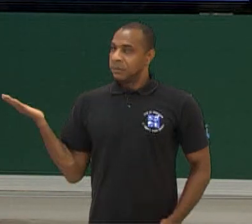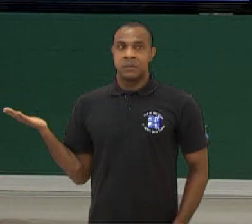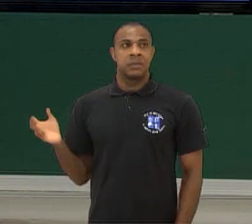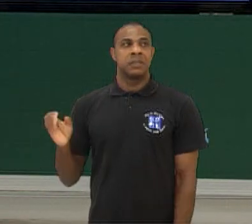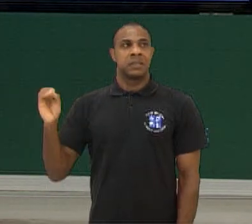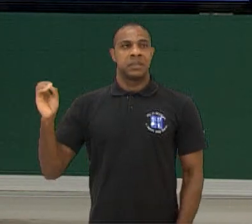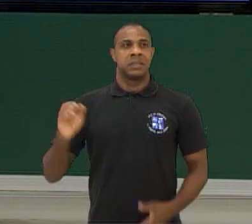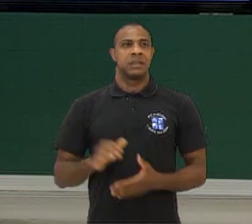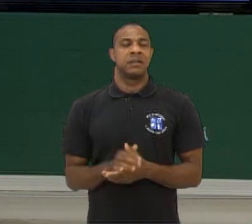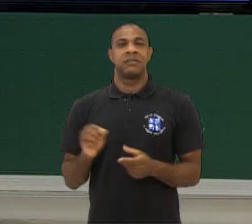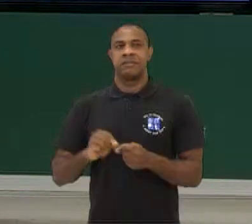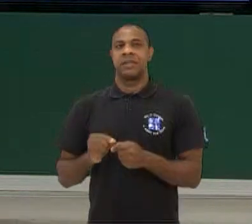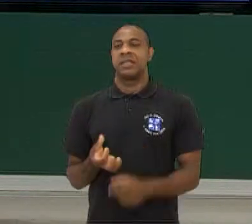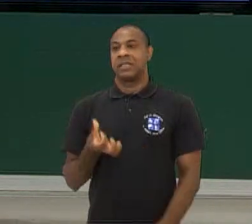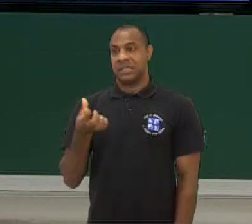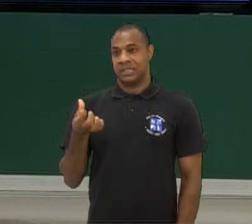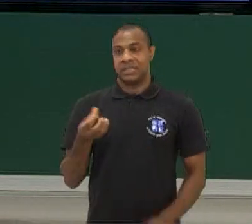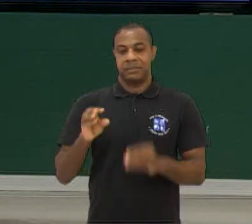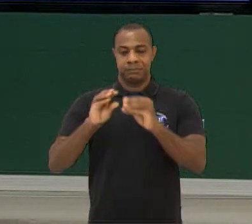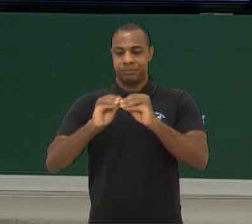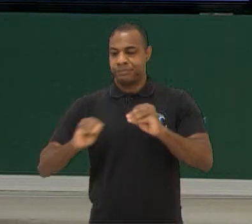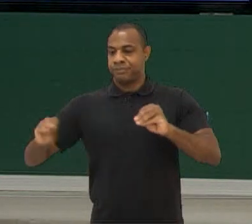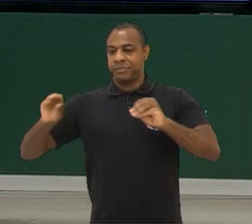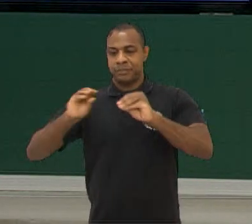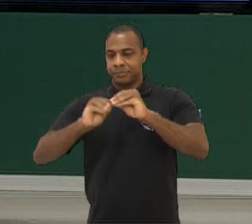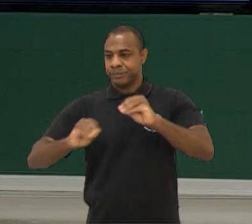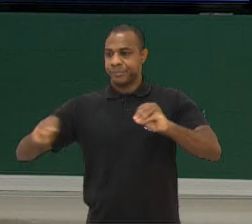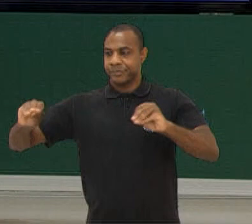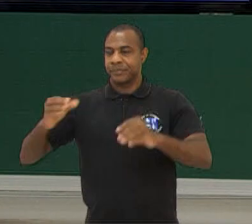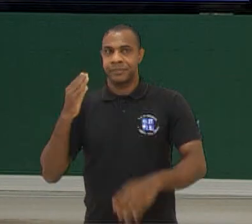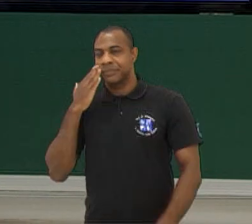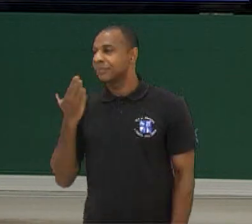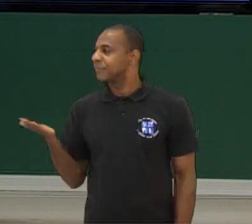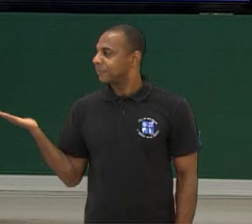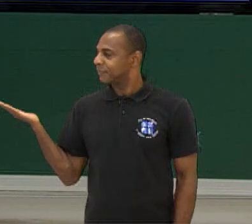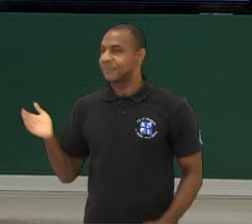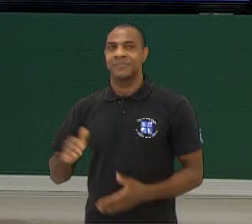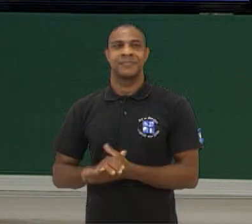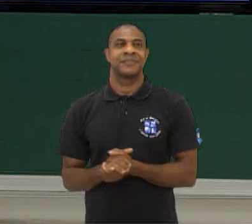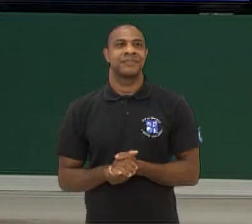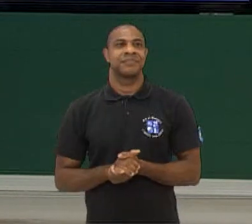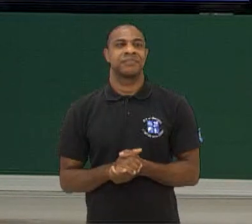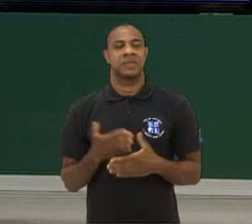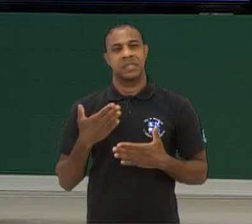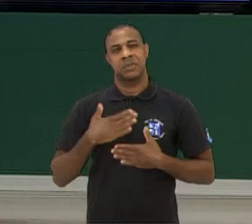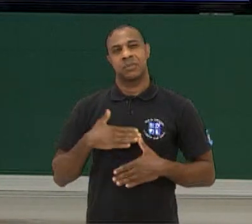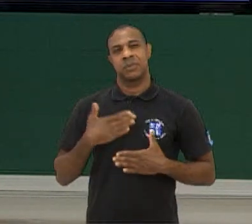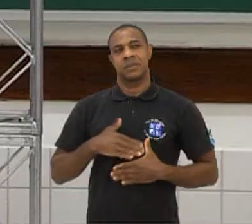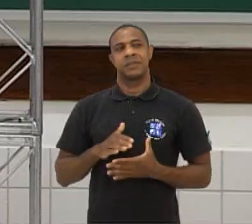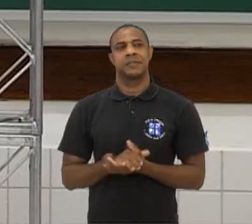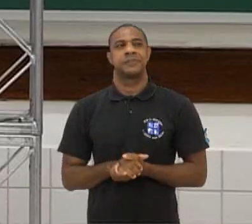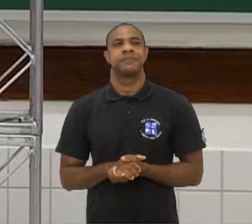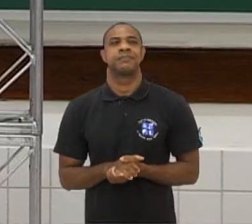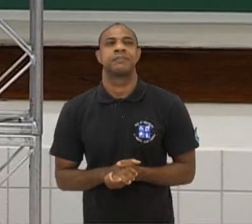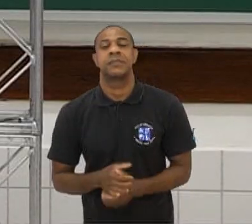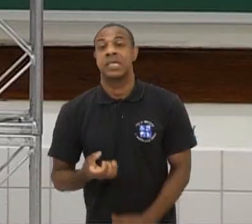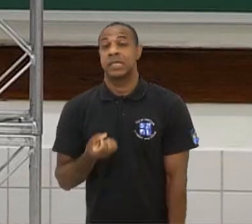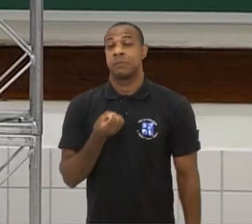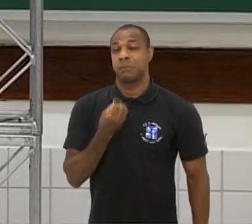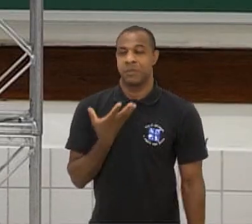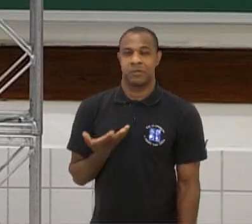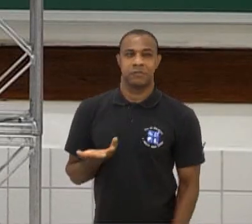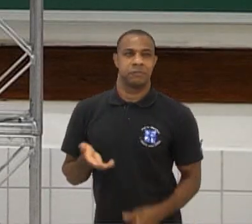fez 6 transferências. Então, o André realizou 6 transferências. E aí? Tranquilo? Que bom,